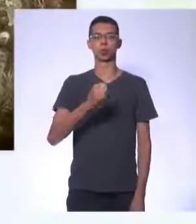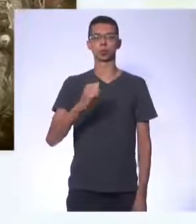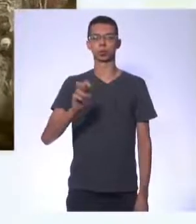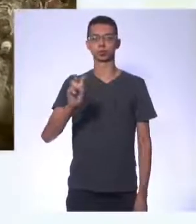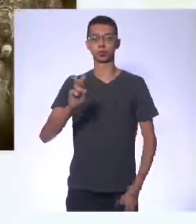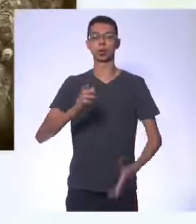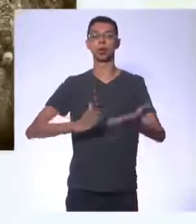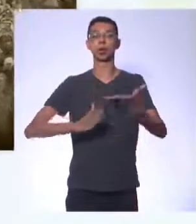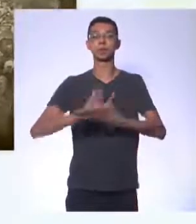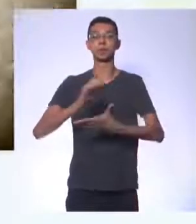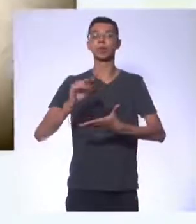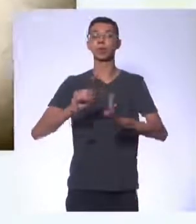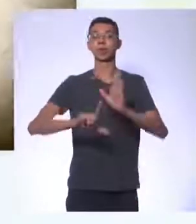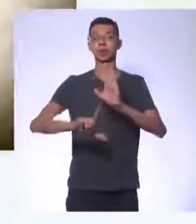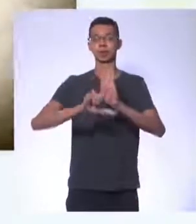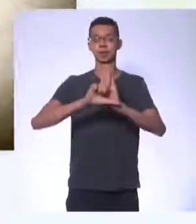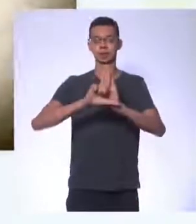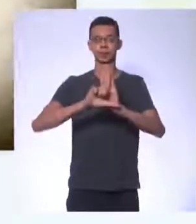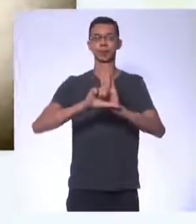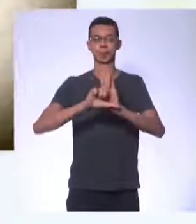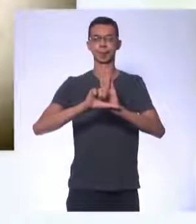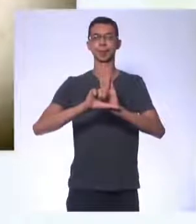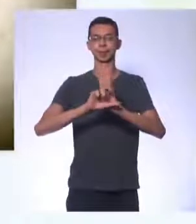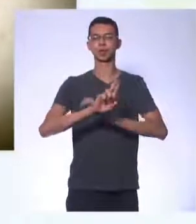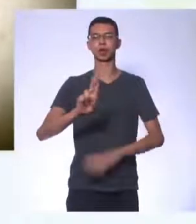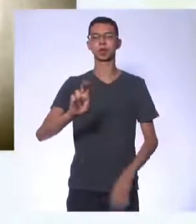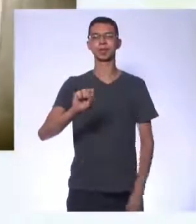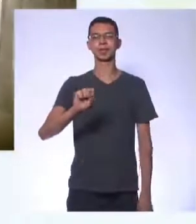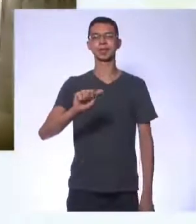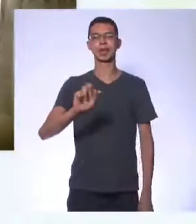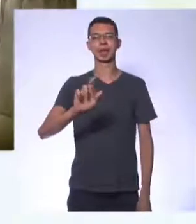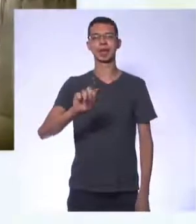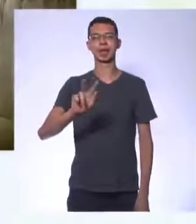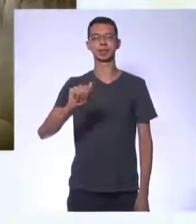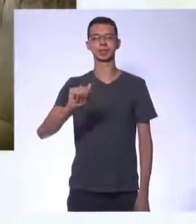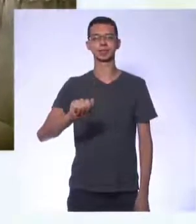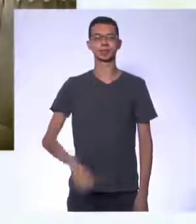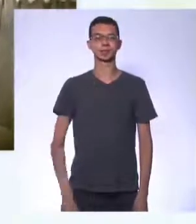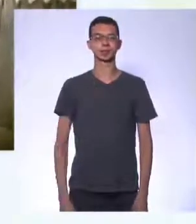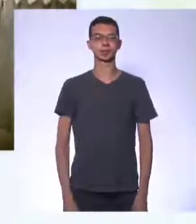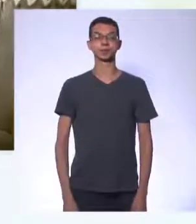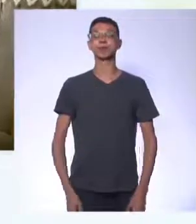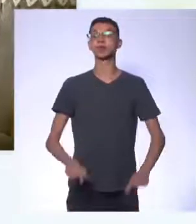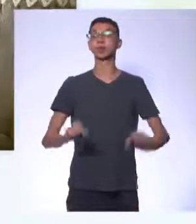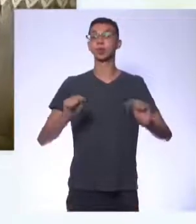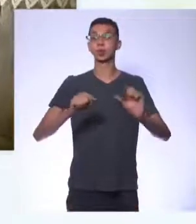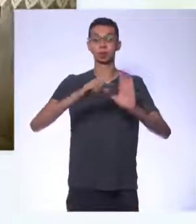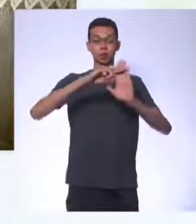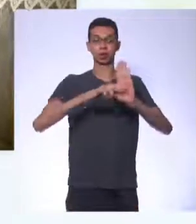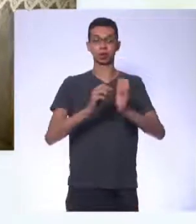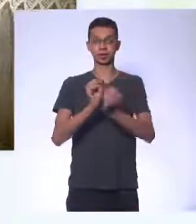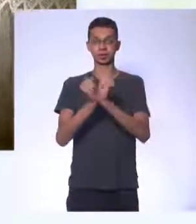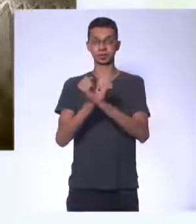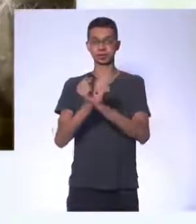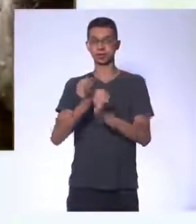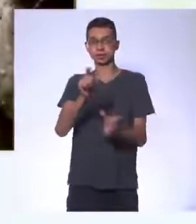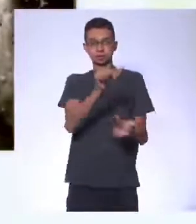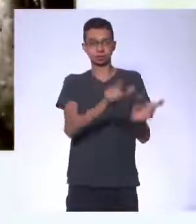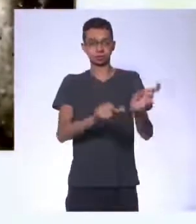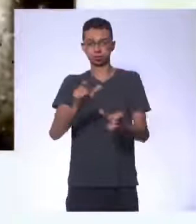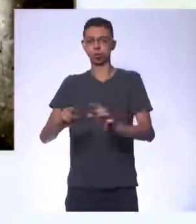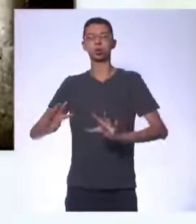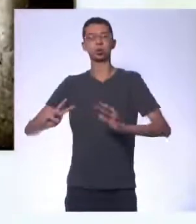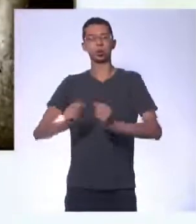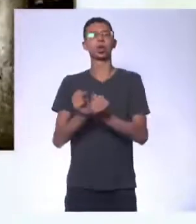dos Sexagenários. Também chamada de Lei Saraiva-Cotegipe, a norma prevê que todos os escravos obterão a liberdade assim